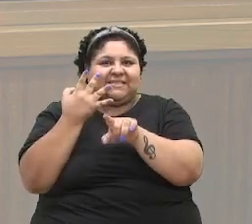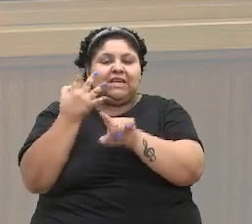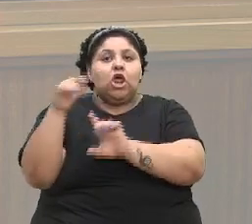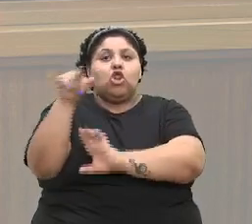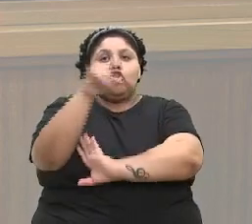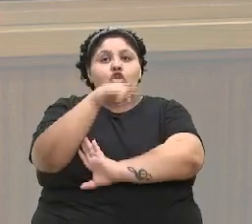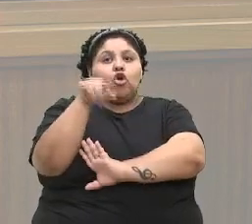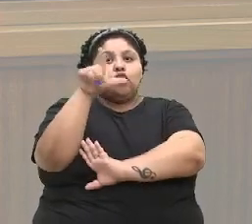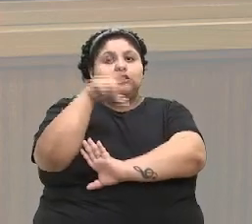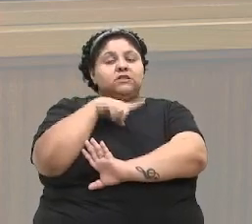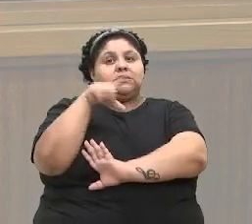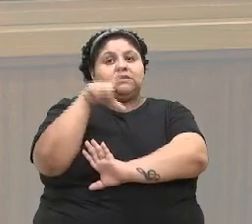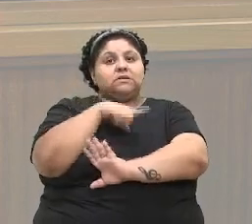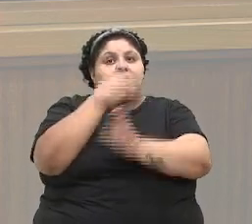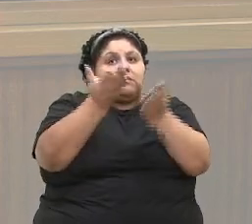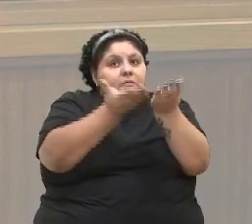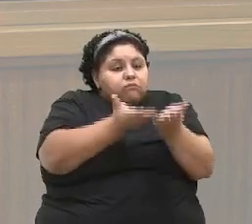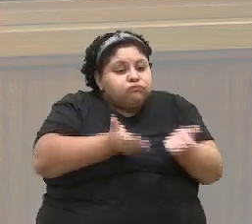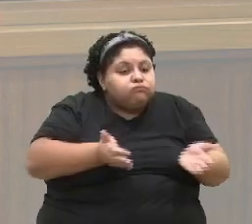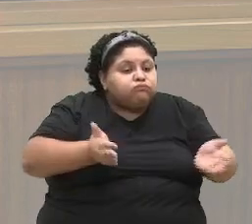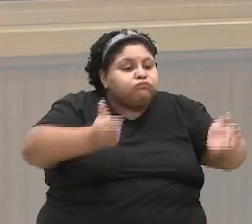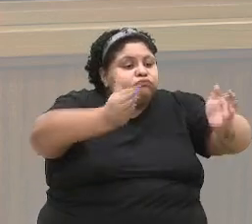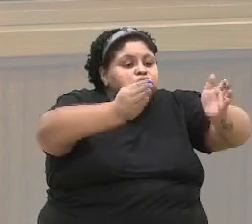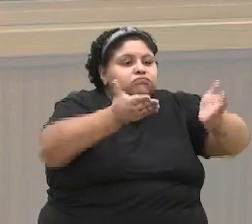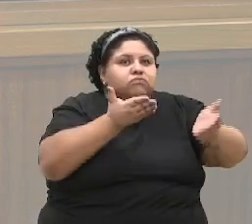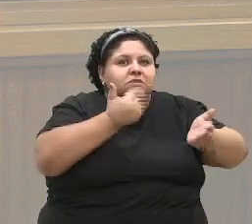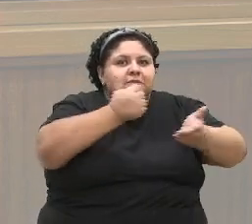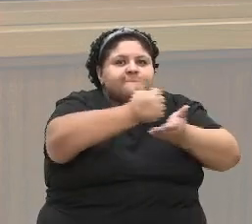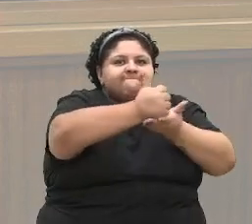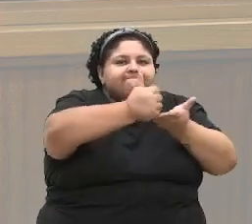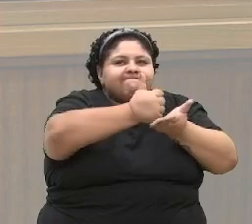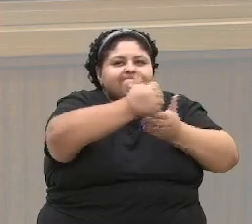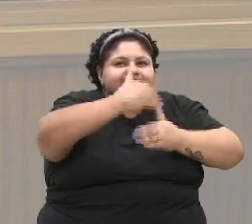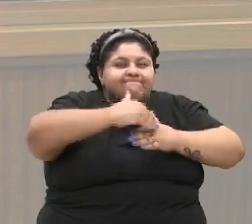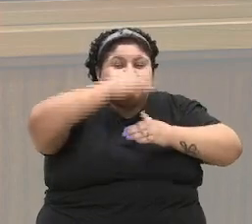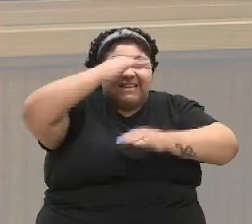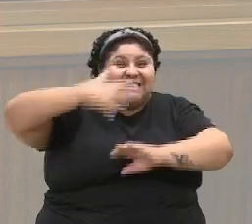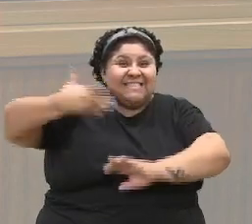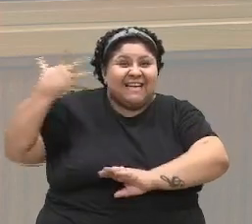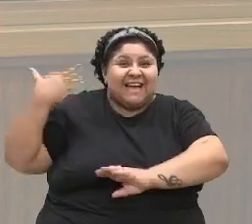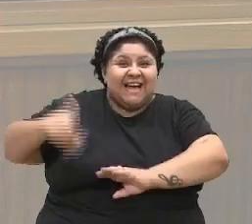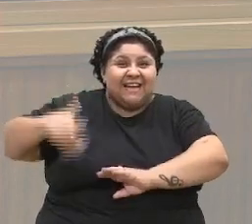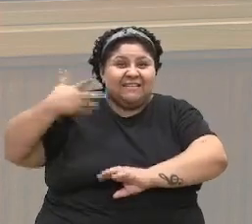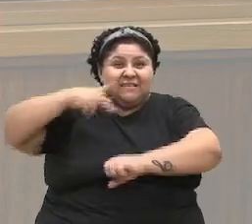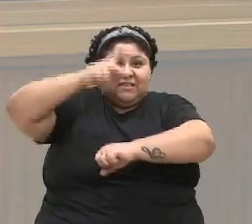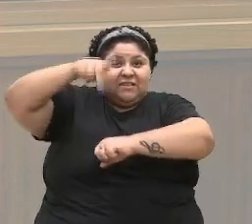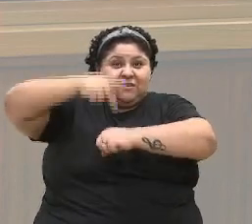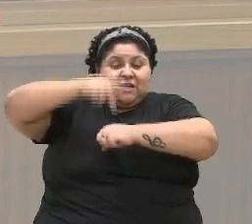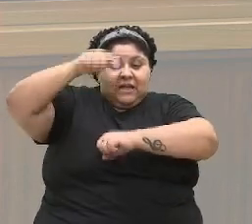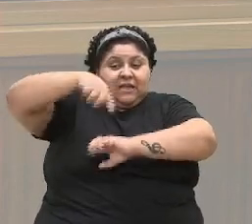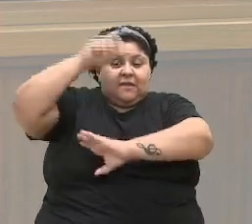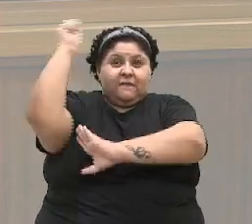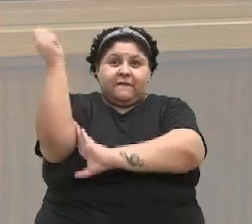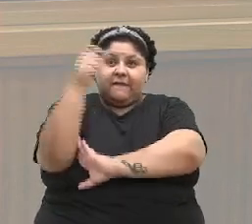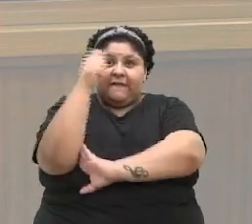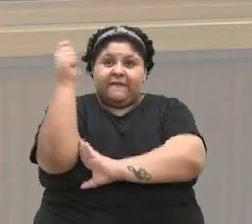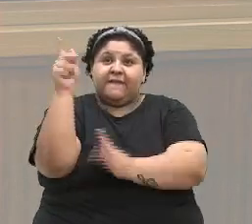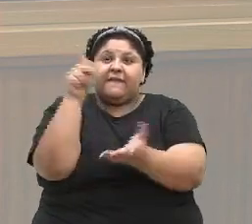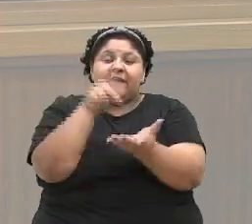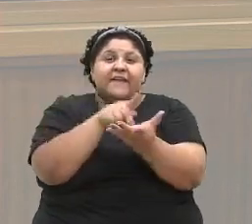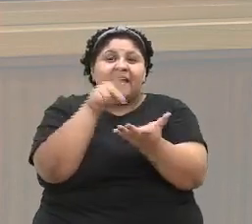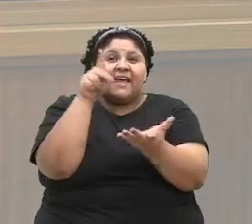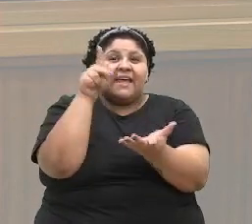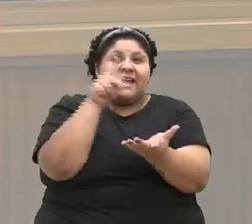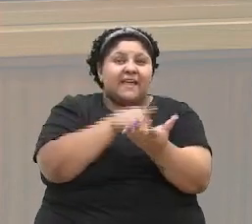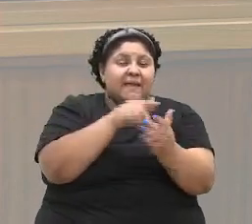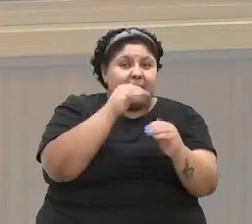Nós temos uma das cestas básicas mais caras do país. Aqui no Rio Grande do Sul, na verdade, é a cesta